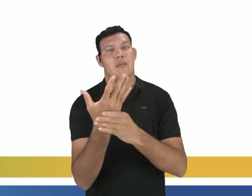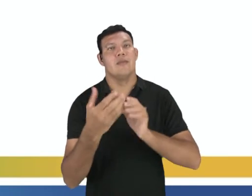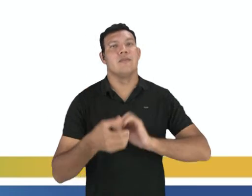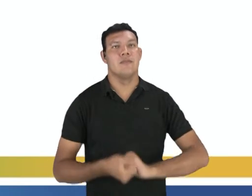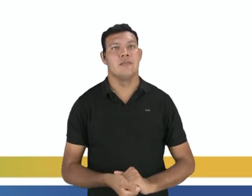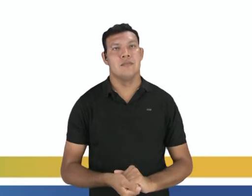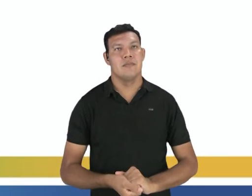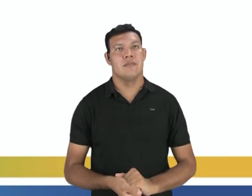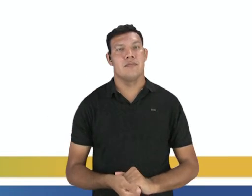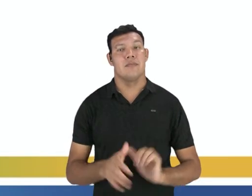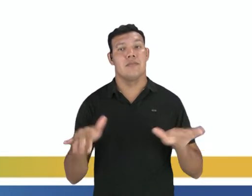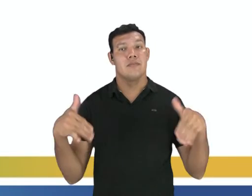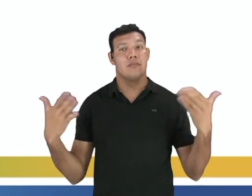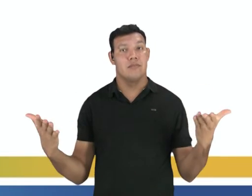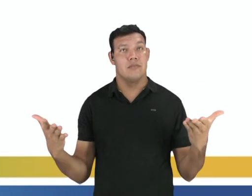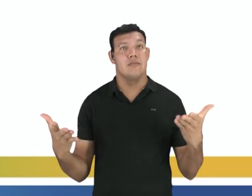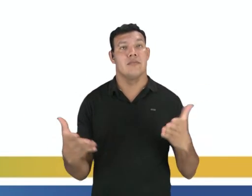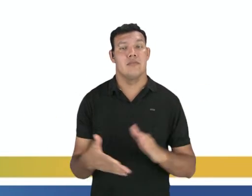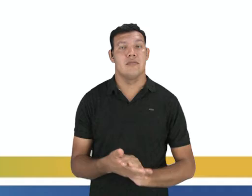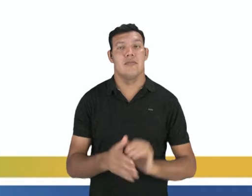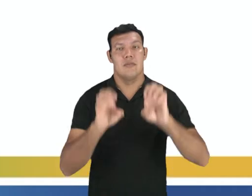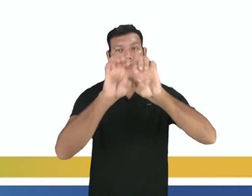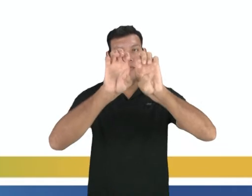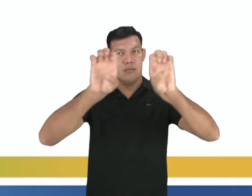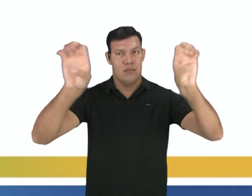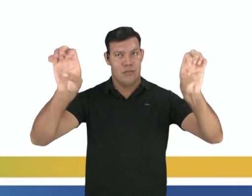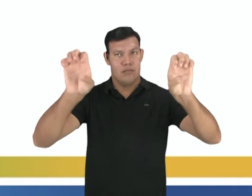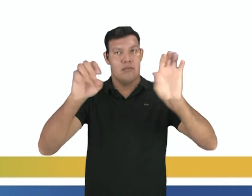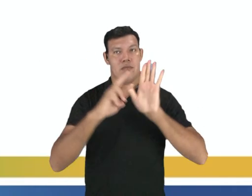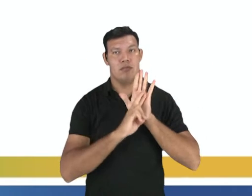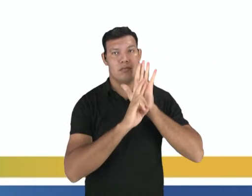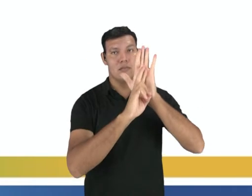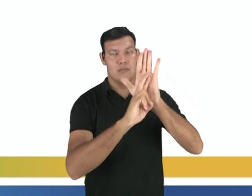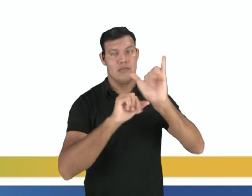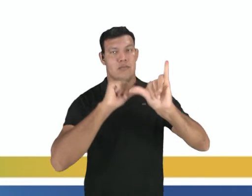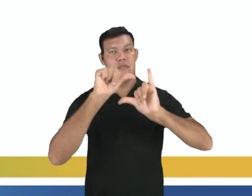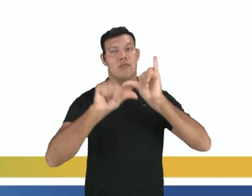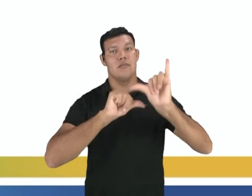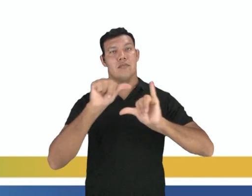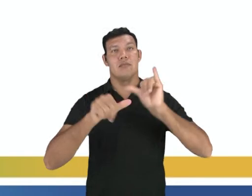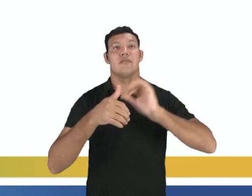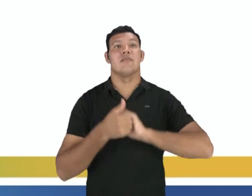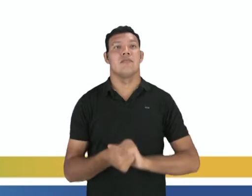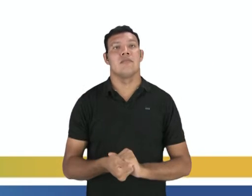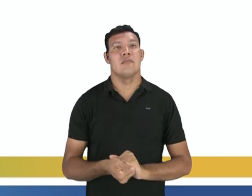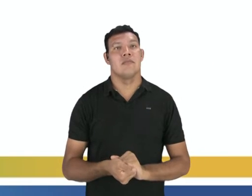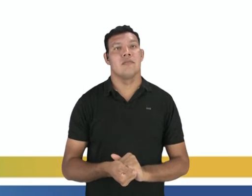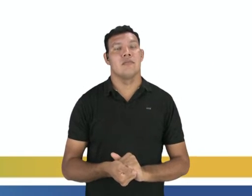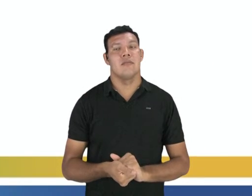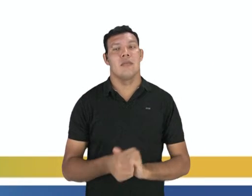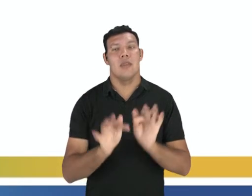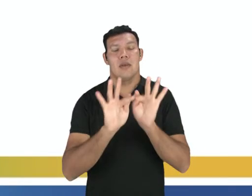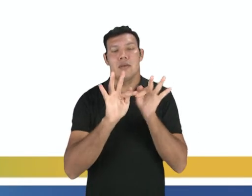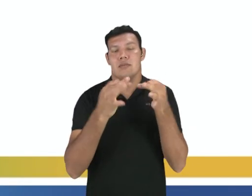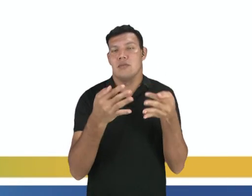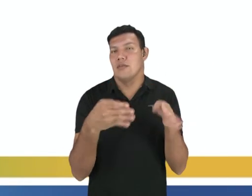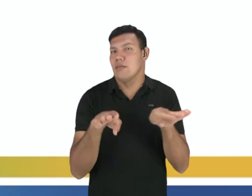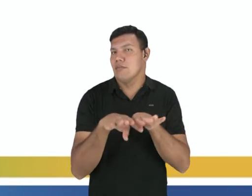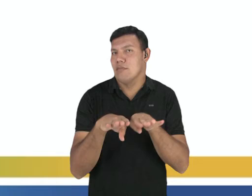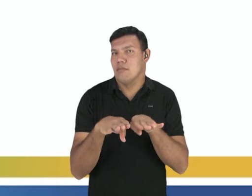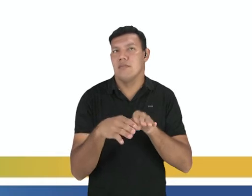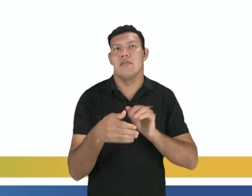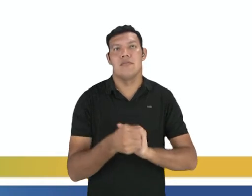ok? Então, aqui a gente tem a equação que representa essa reação e ela pode ser simplificada dessa